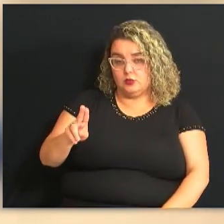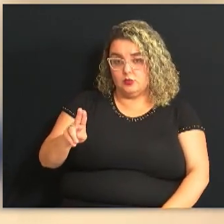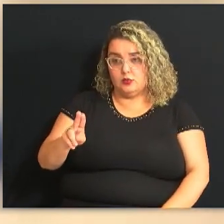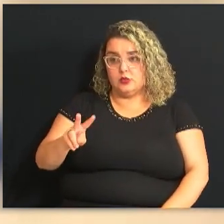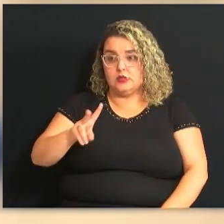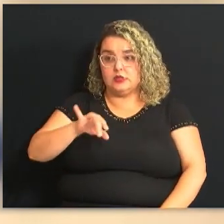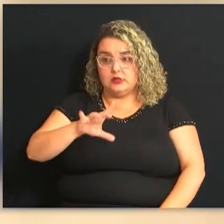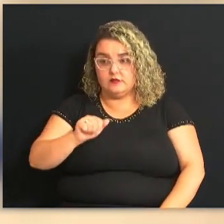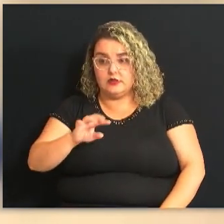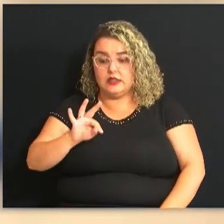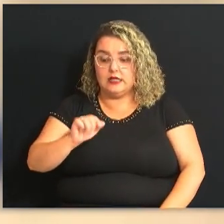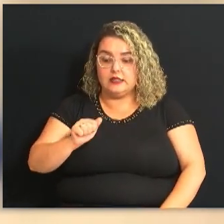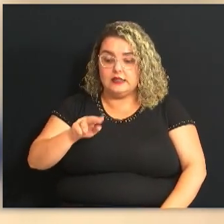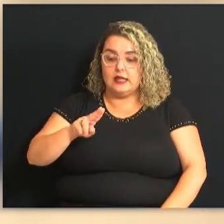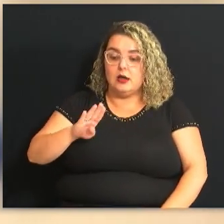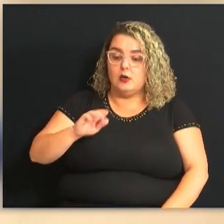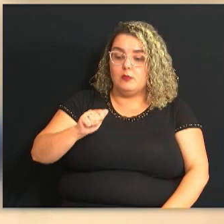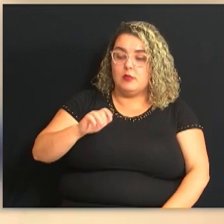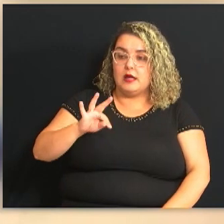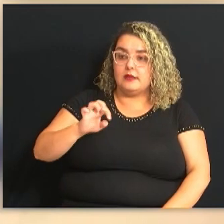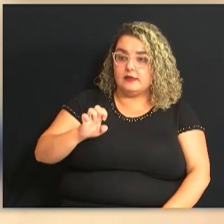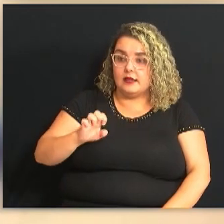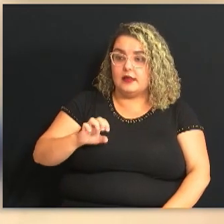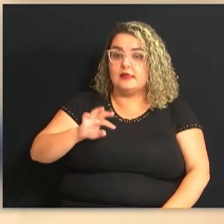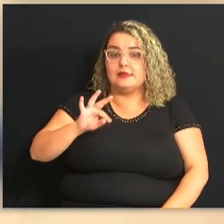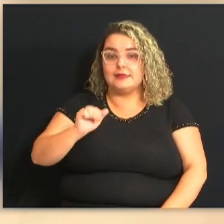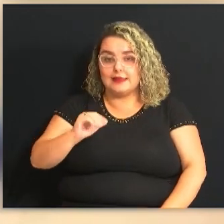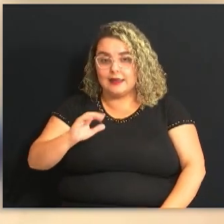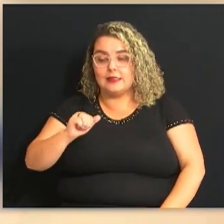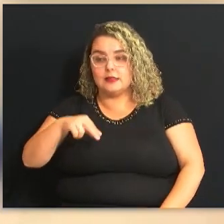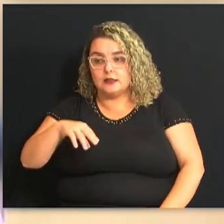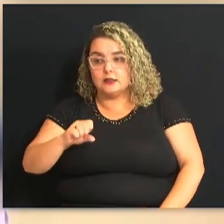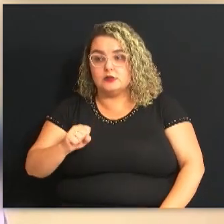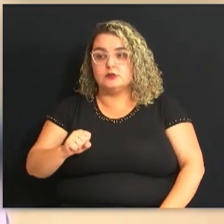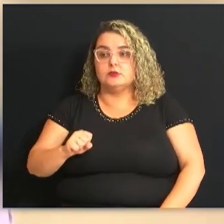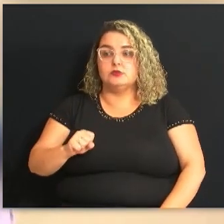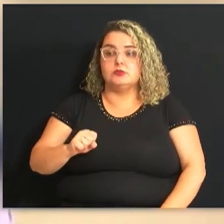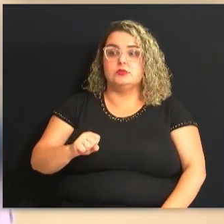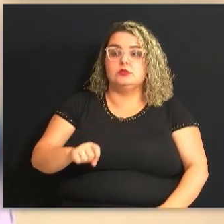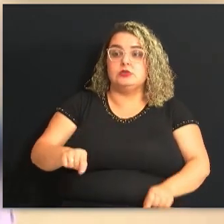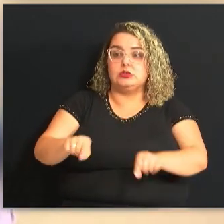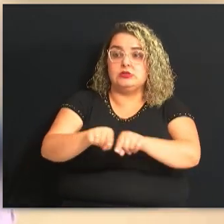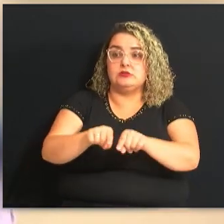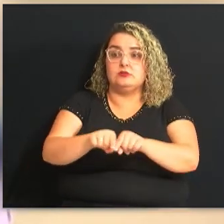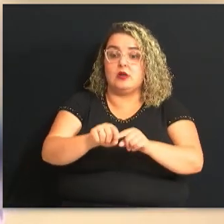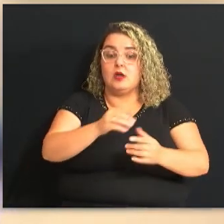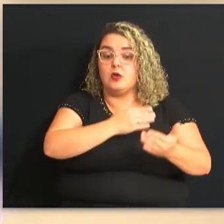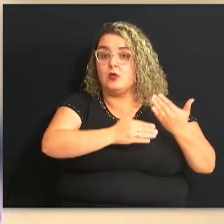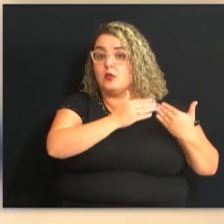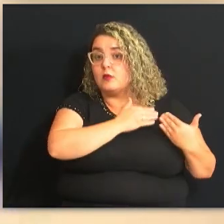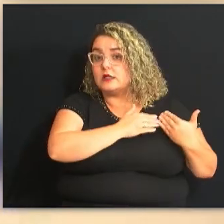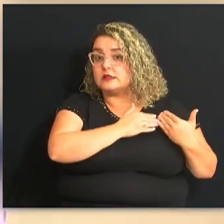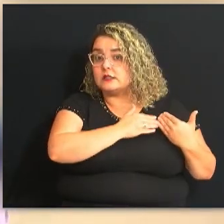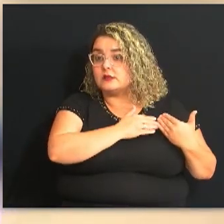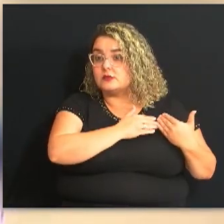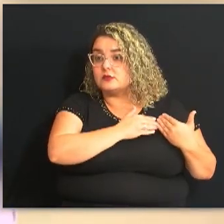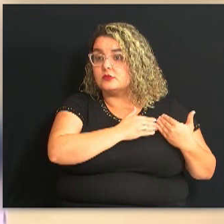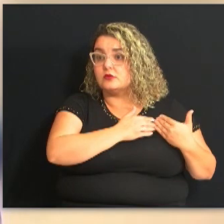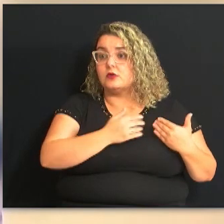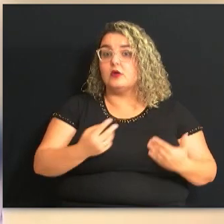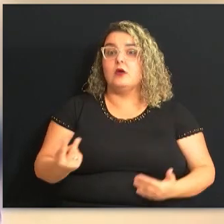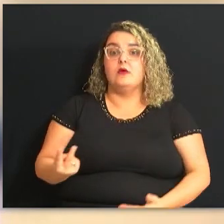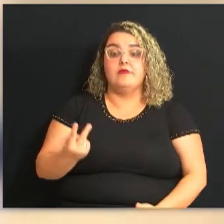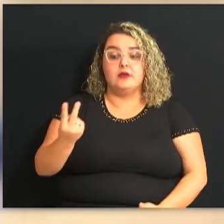Taubaté, do Tacanos, e inclusive o retroativo, valores altos